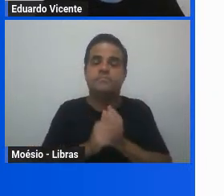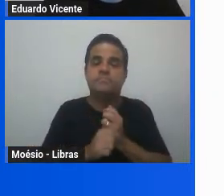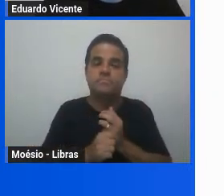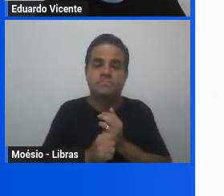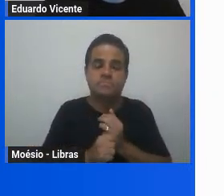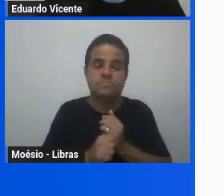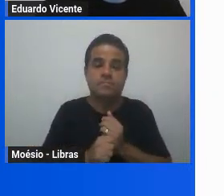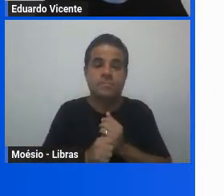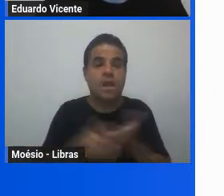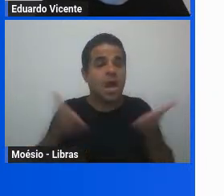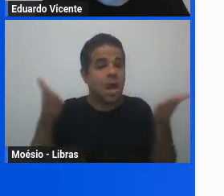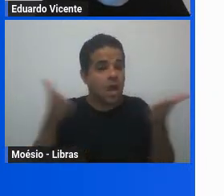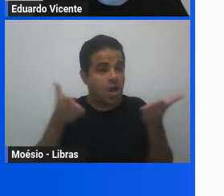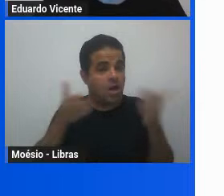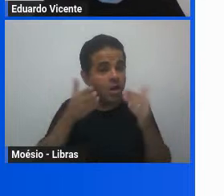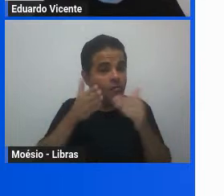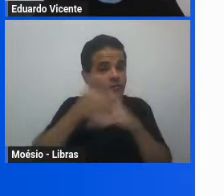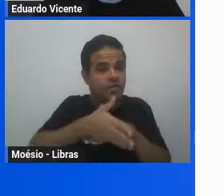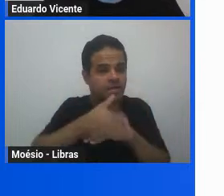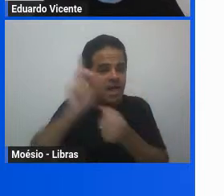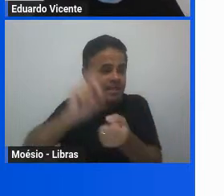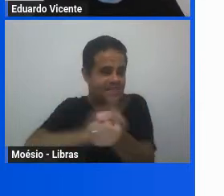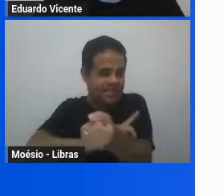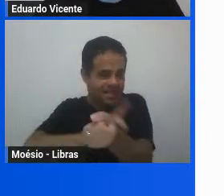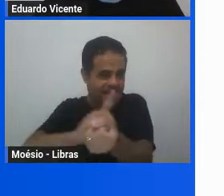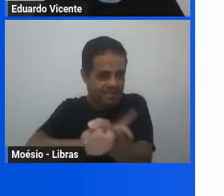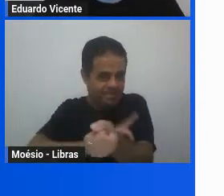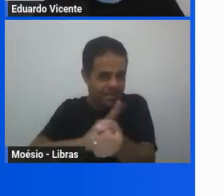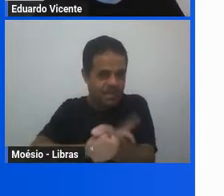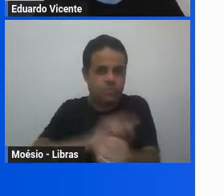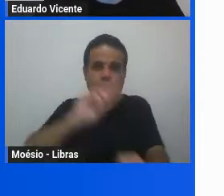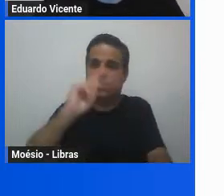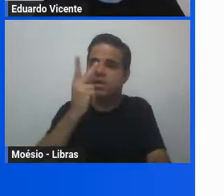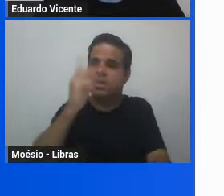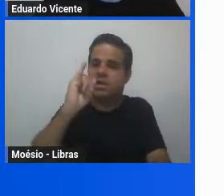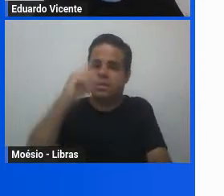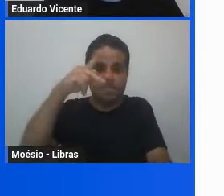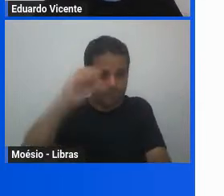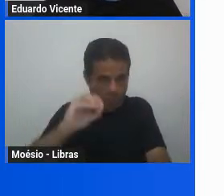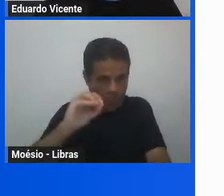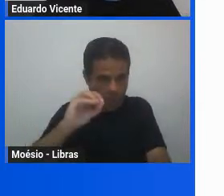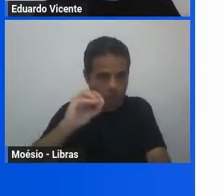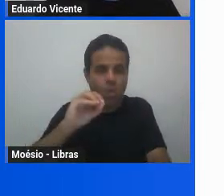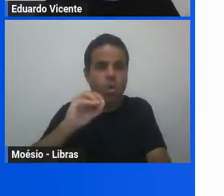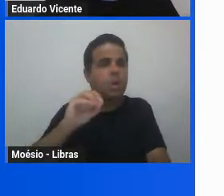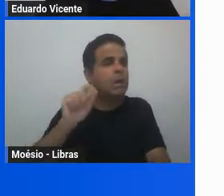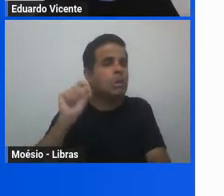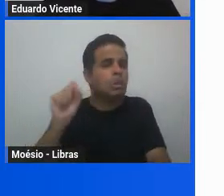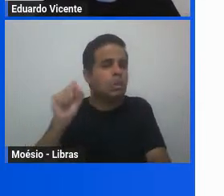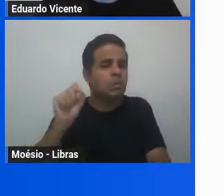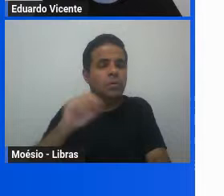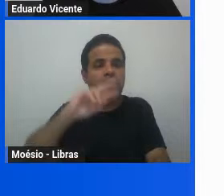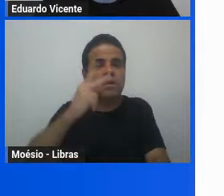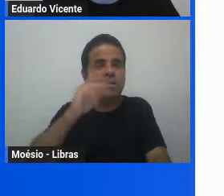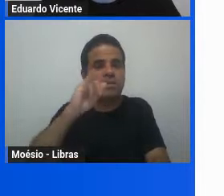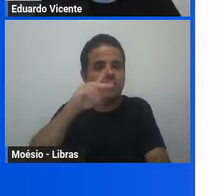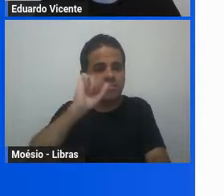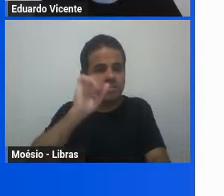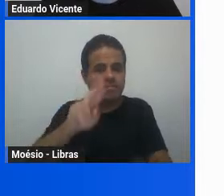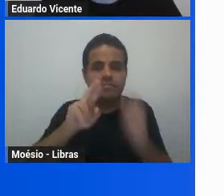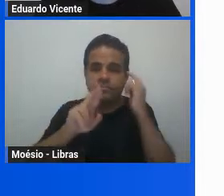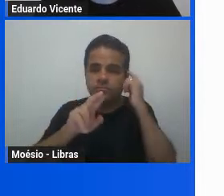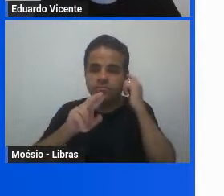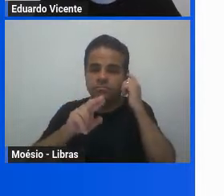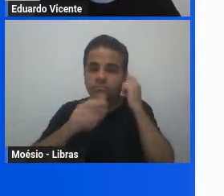Vou entrar agora um pouquinho no diabético, né? Na hipoglicemia. Nós trabalhamos muito na hiperglicemia, que é o